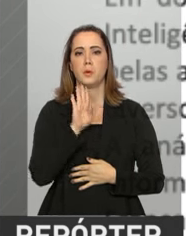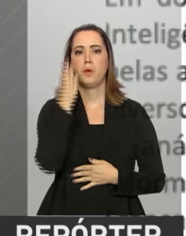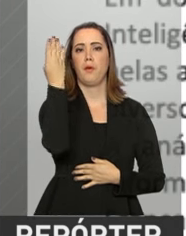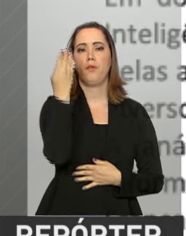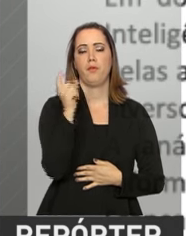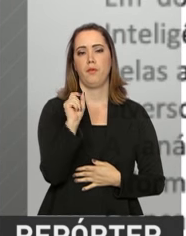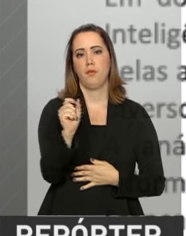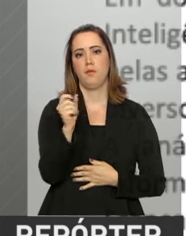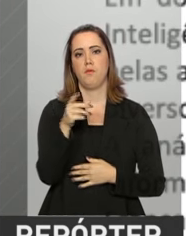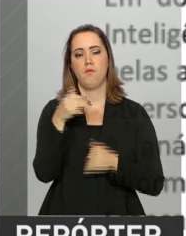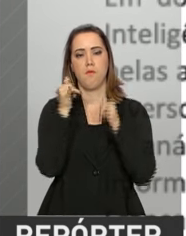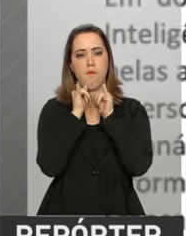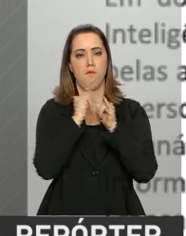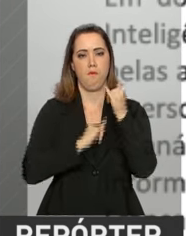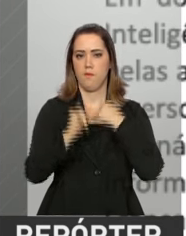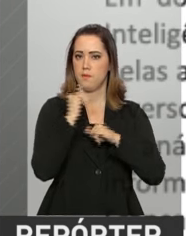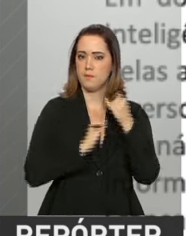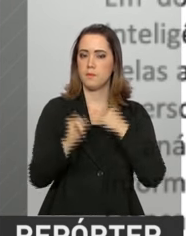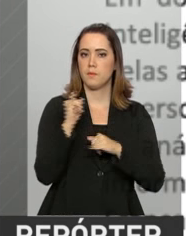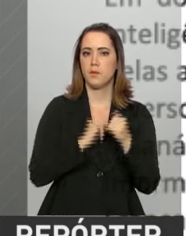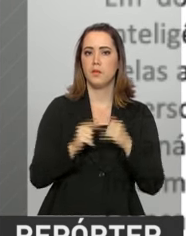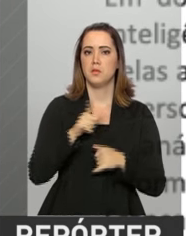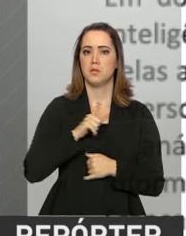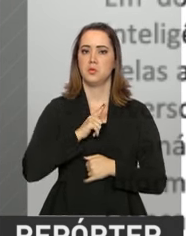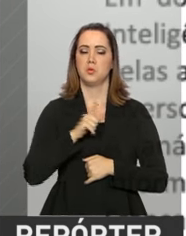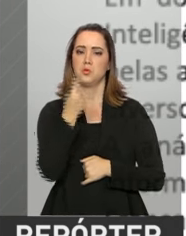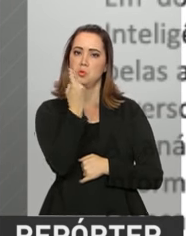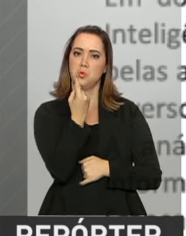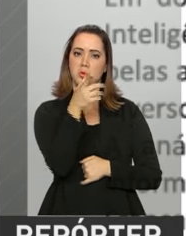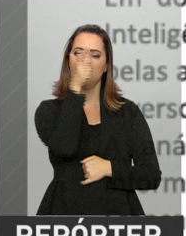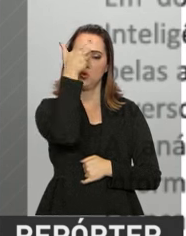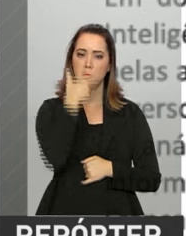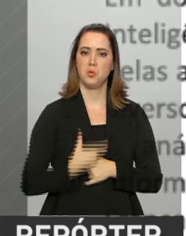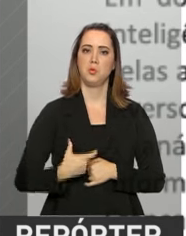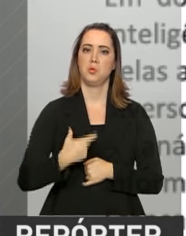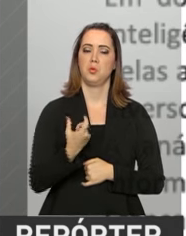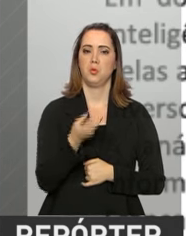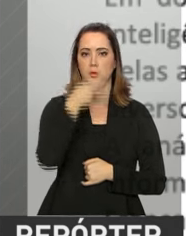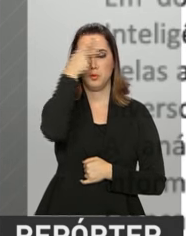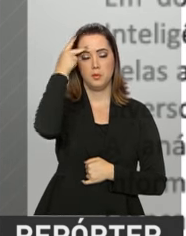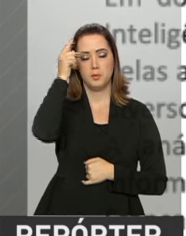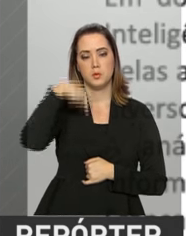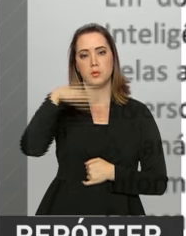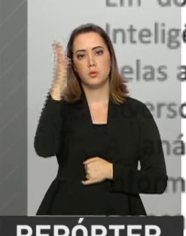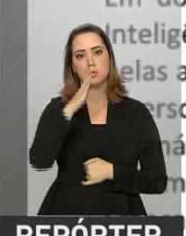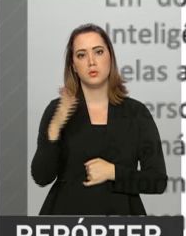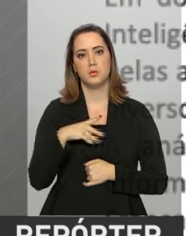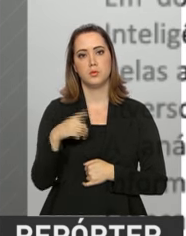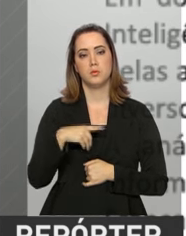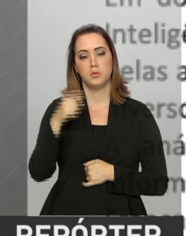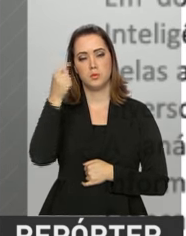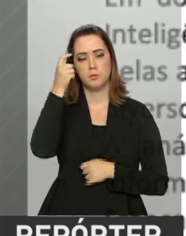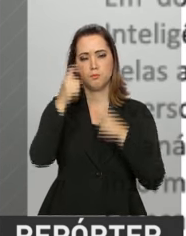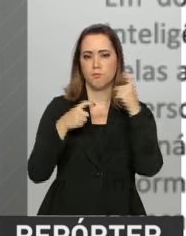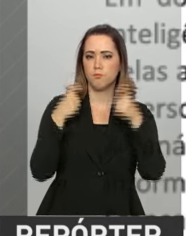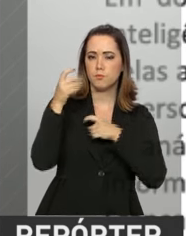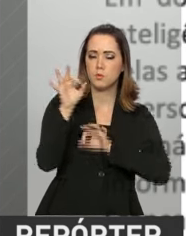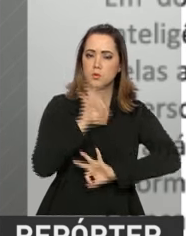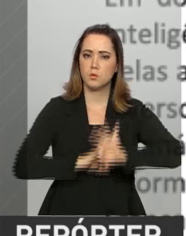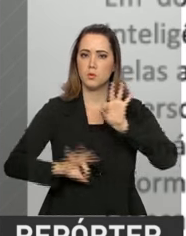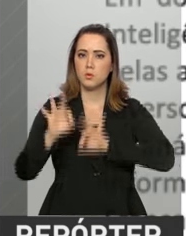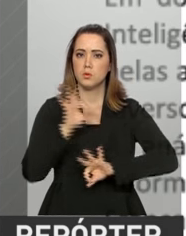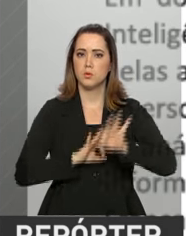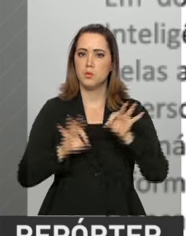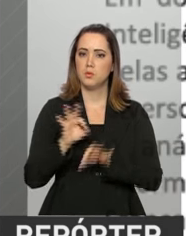supostamente vinculado ao Estado Islâmico estaria planejando um atentado contra a delegação francesa durante os Jogos Rio